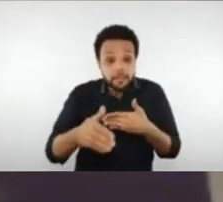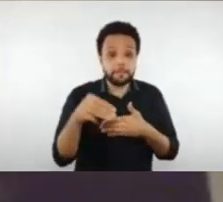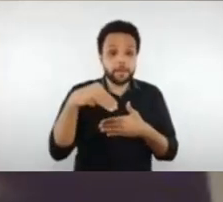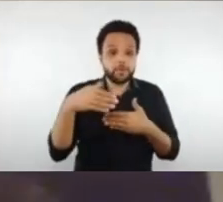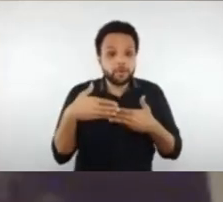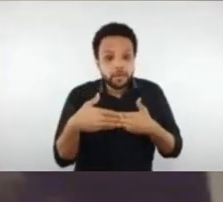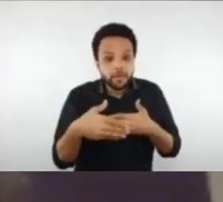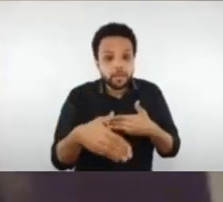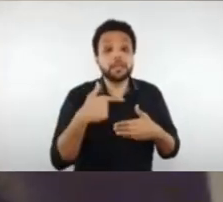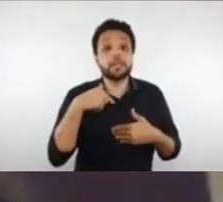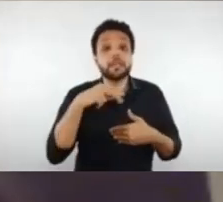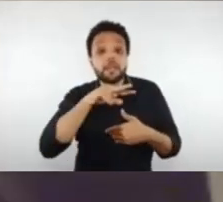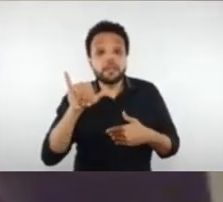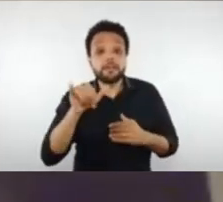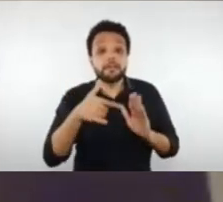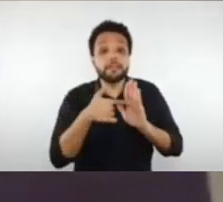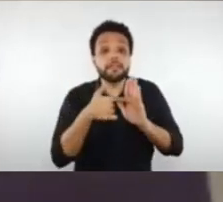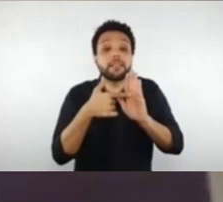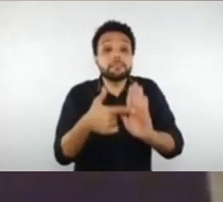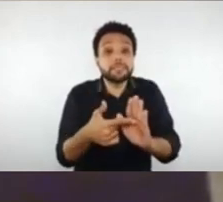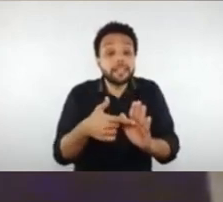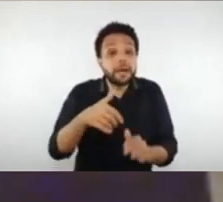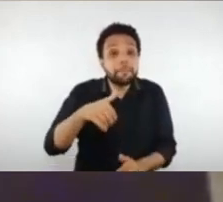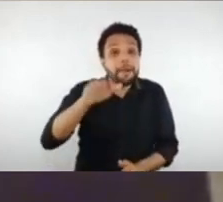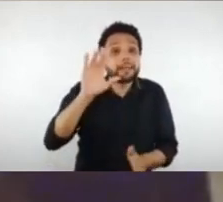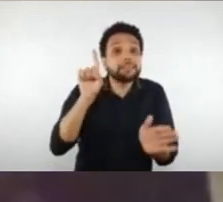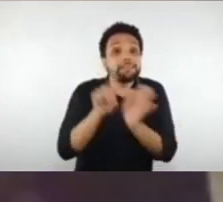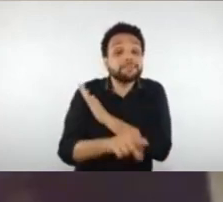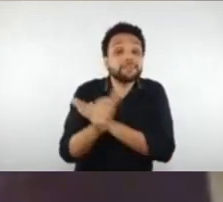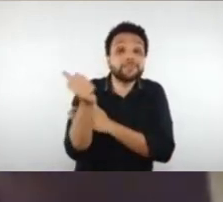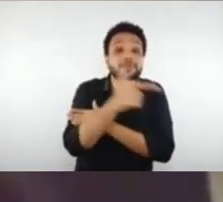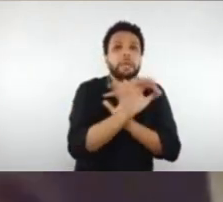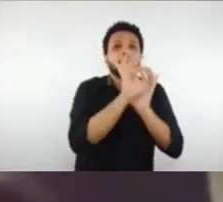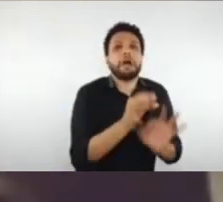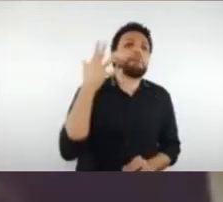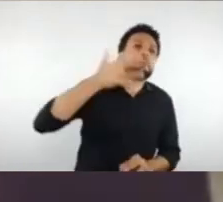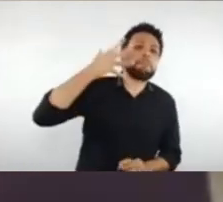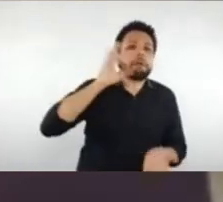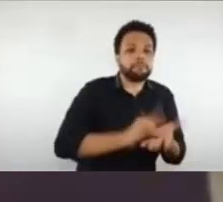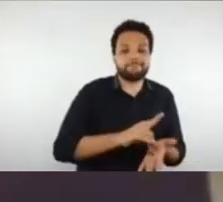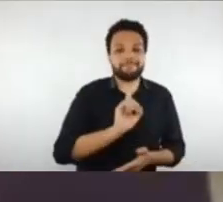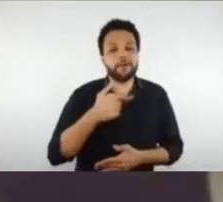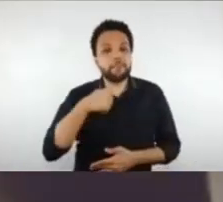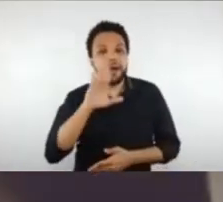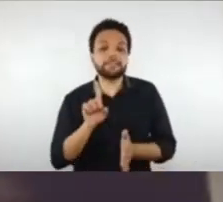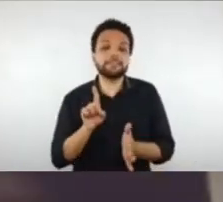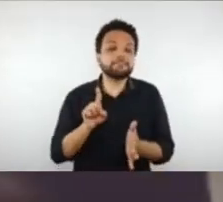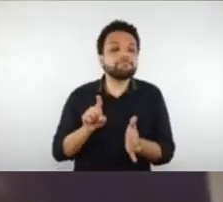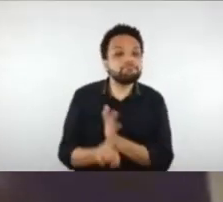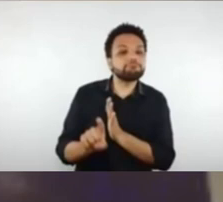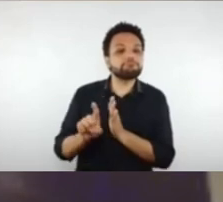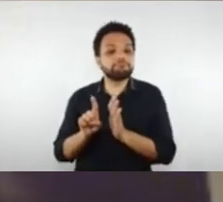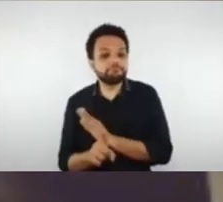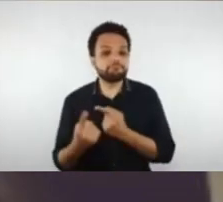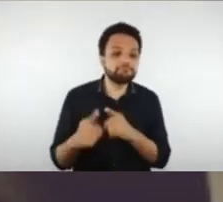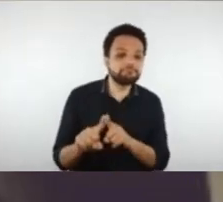minutos, eu vou apresentar mais perguntas que certezas. E que isso é que é a guia de minha